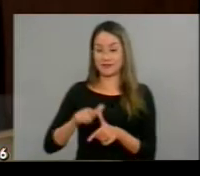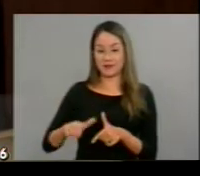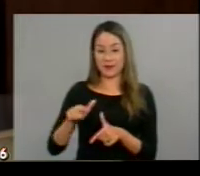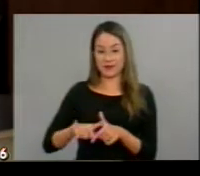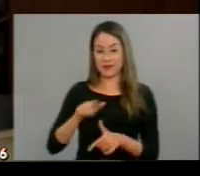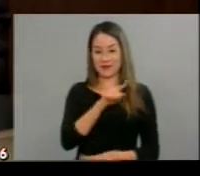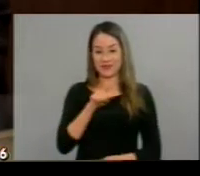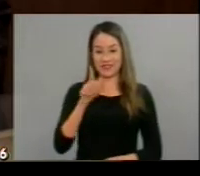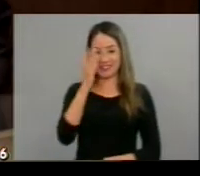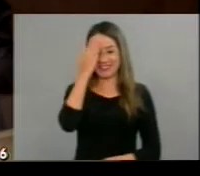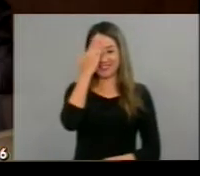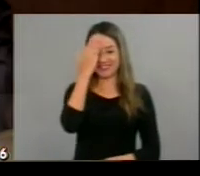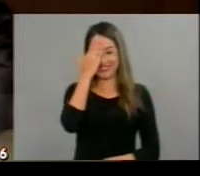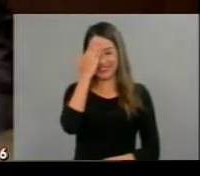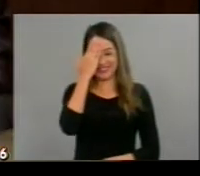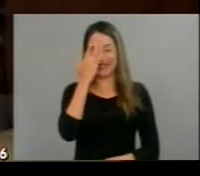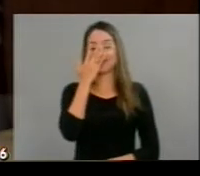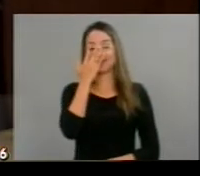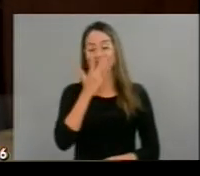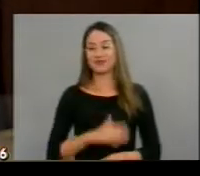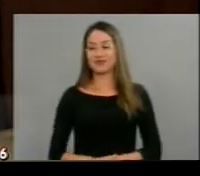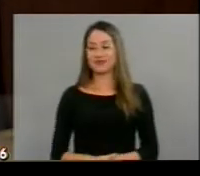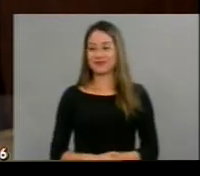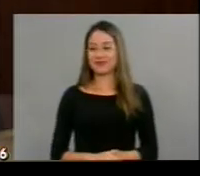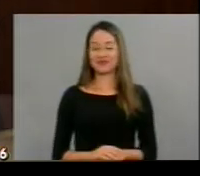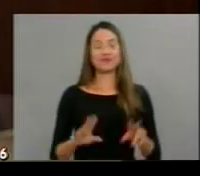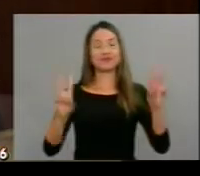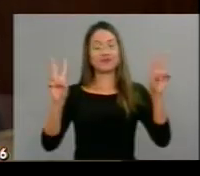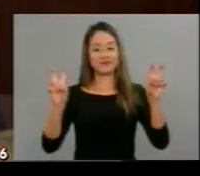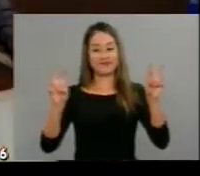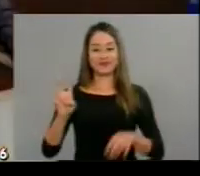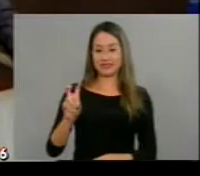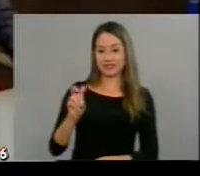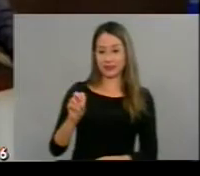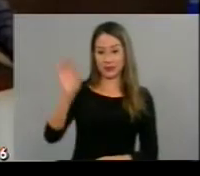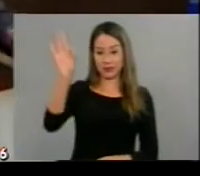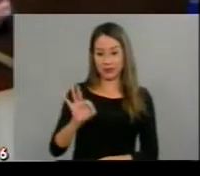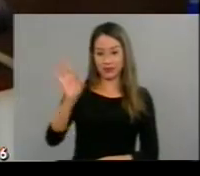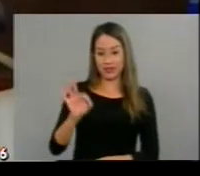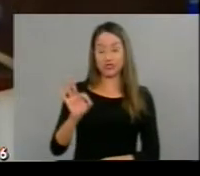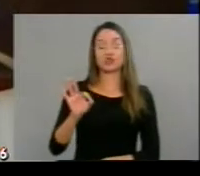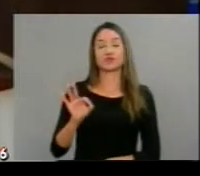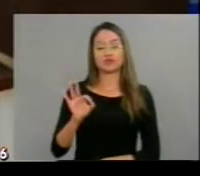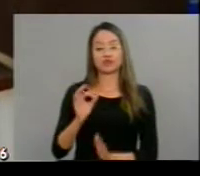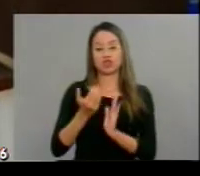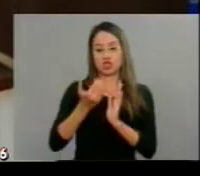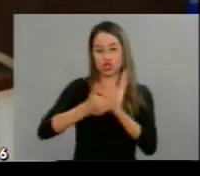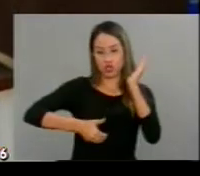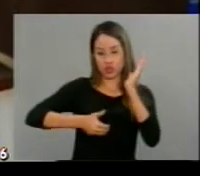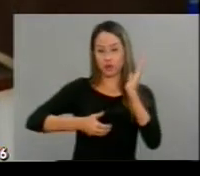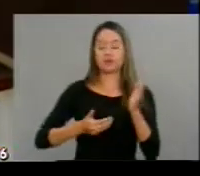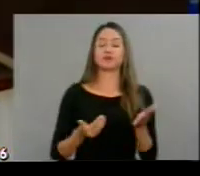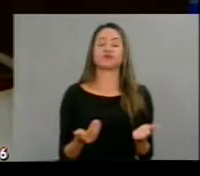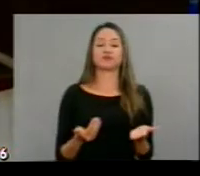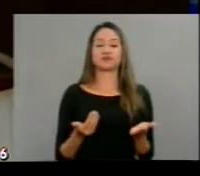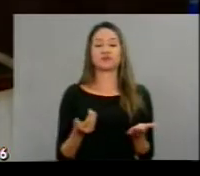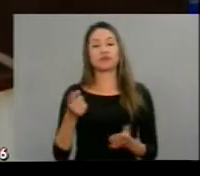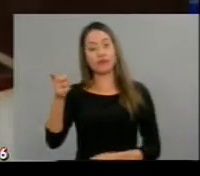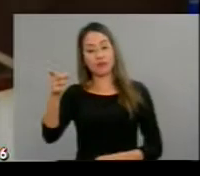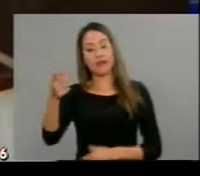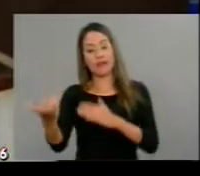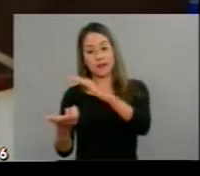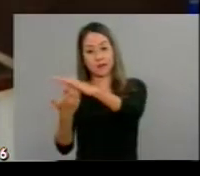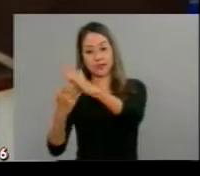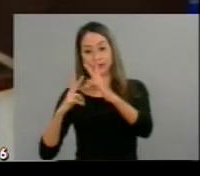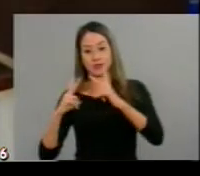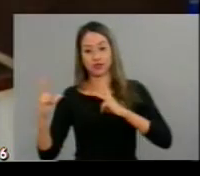entender. O título é vendido com 50% de desconto. Então, a pessoa compra o título com 50% de desconto. Já é